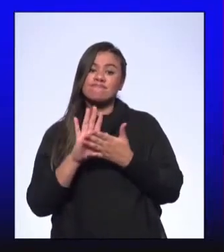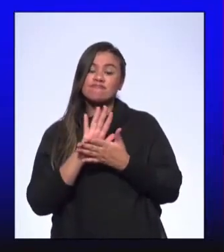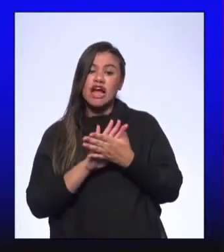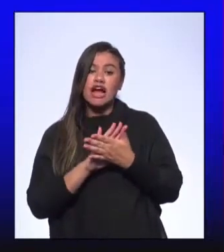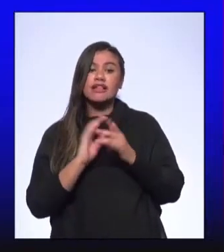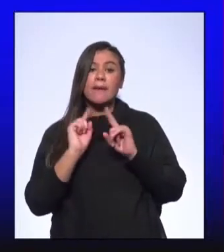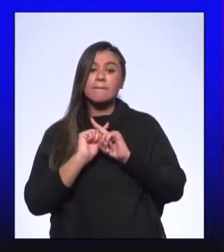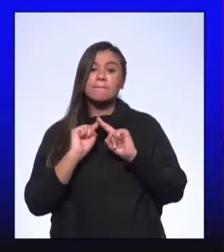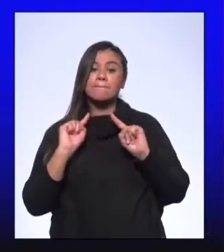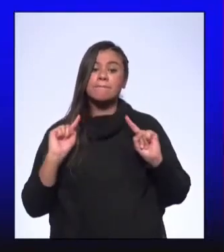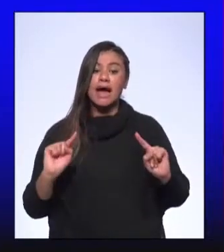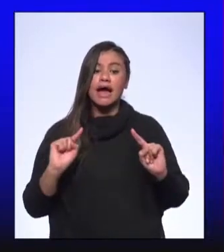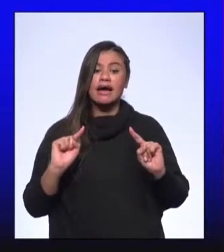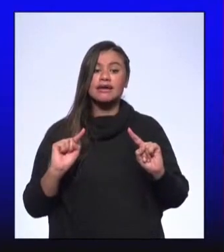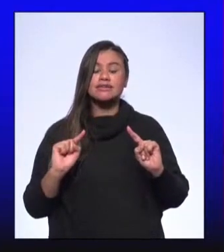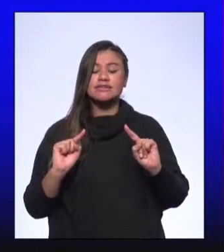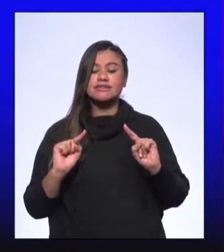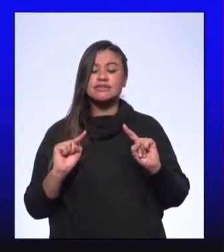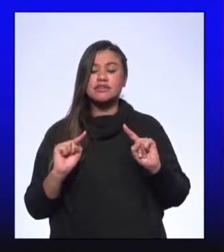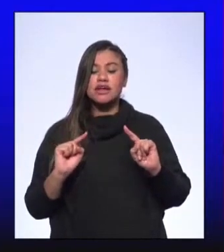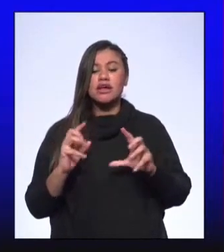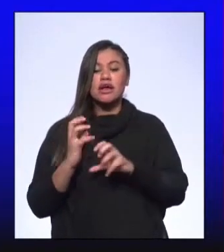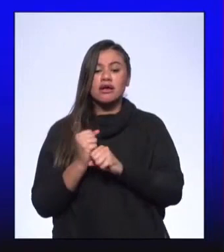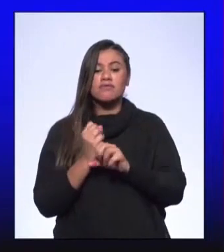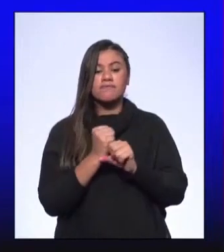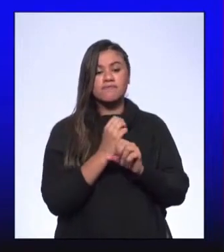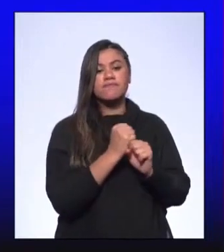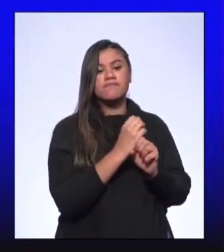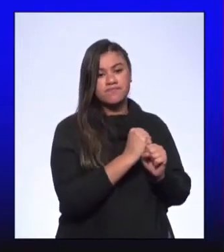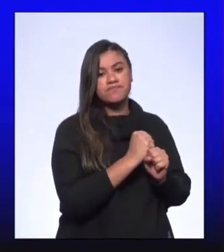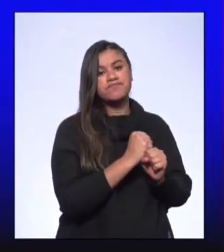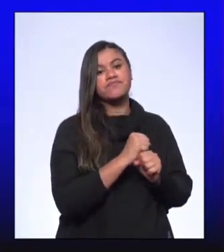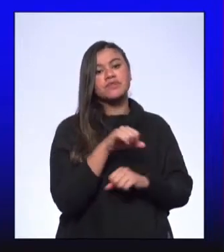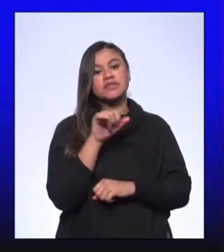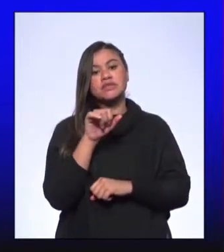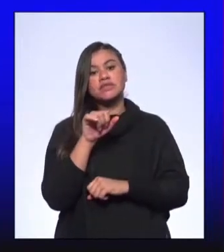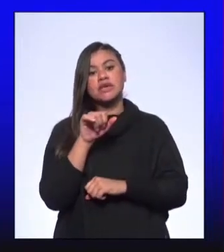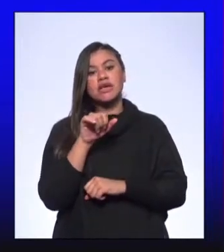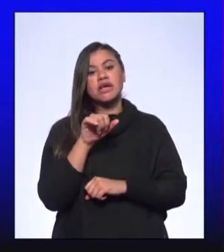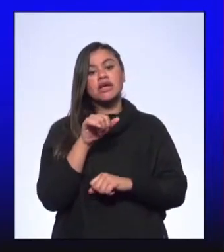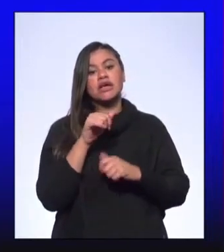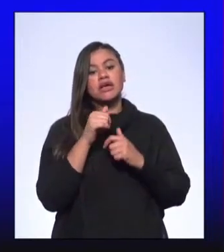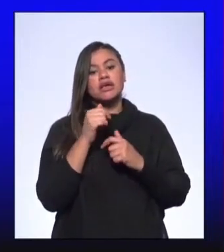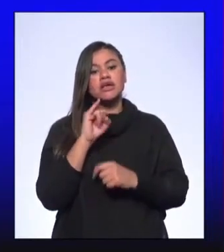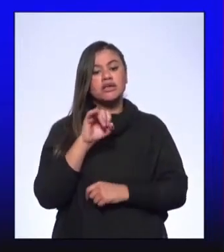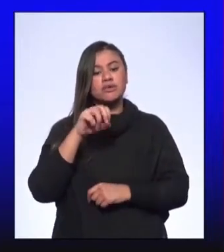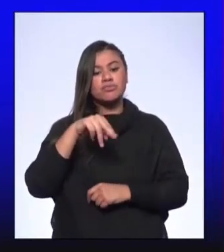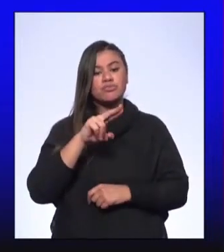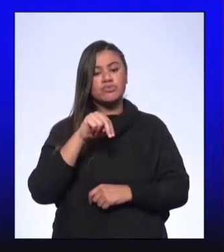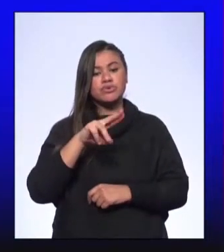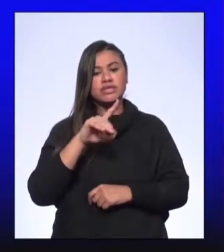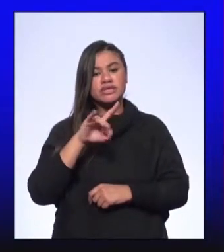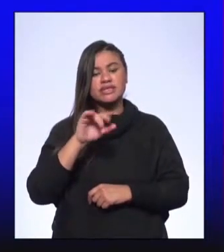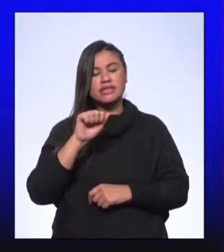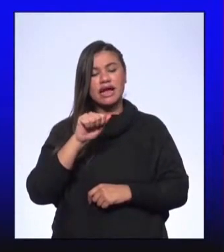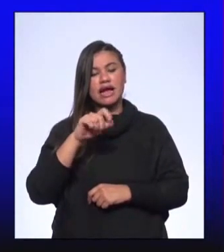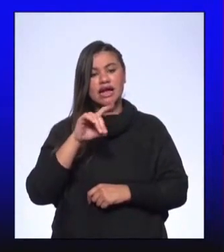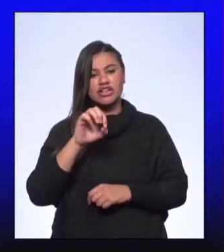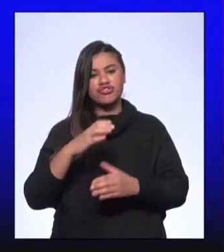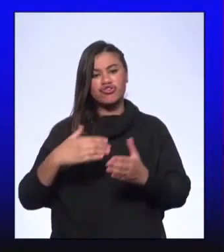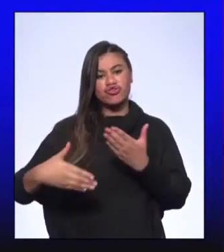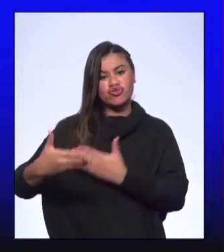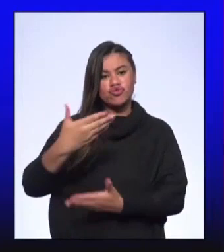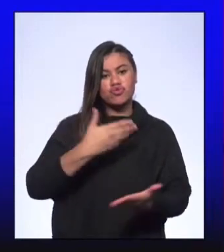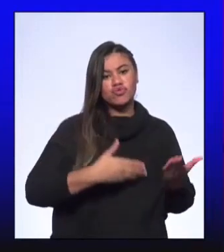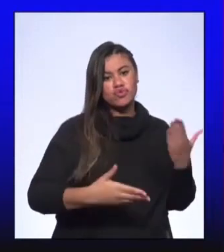hoje, mas que participam nesses cálculos da nossa imunidade coletiva, ou seja, talvez eles possam representar um